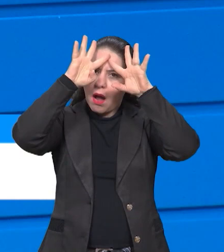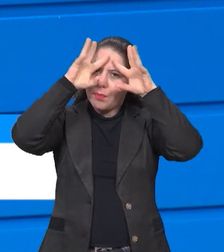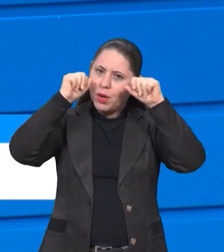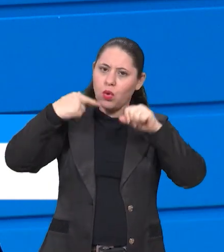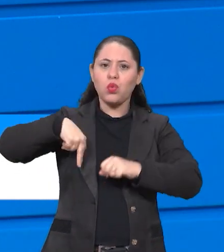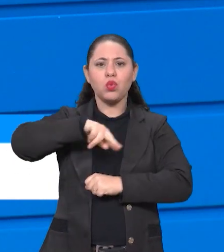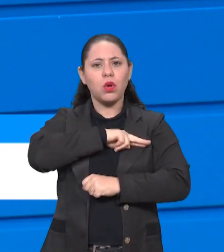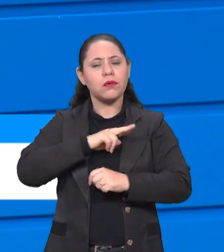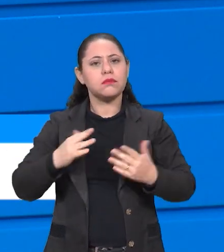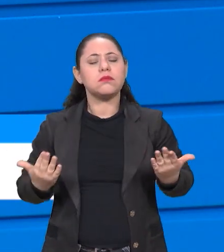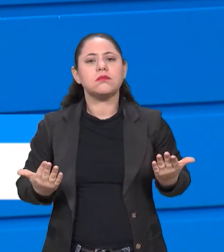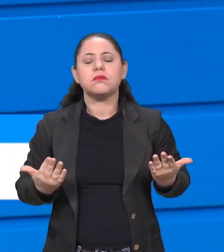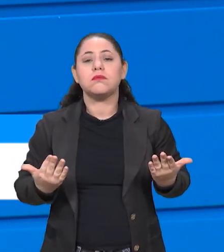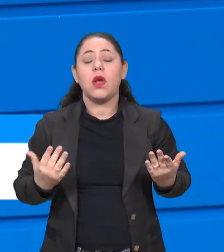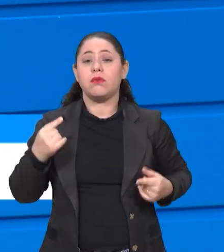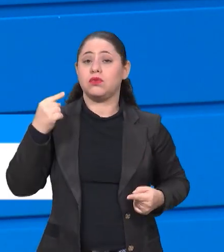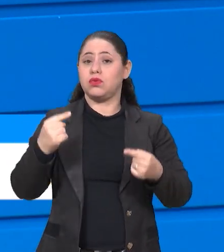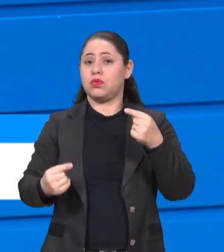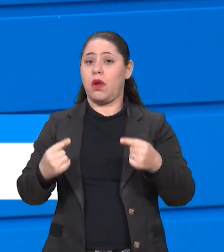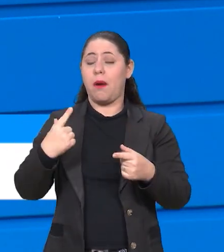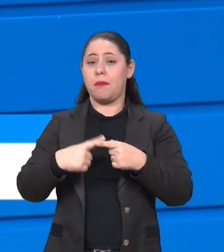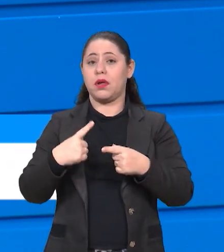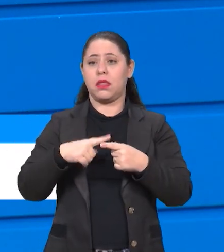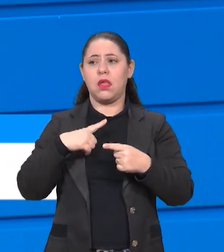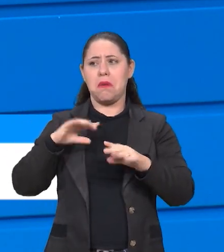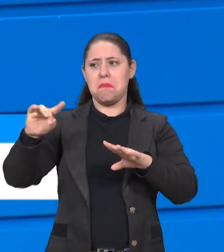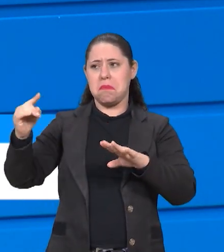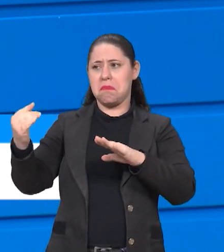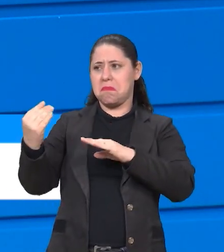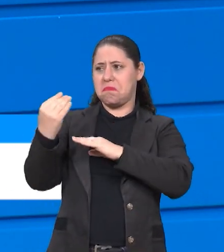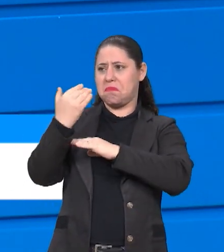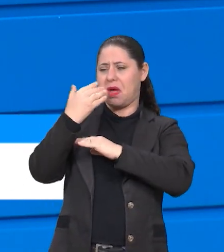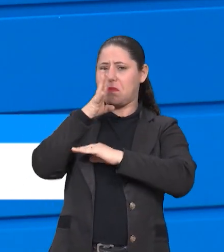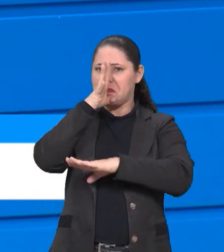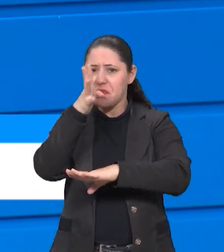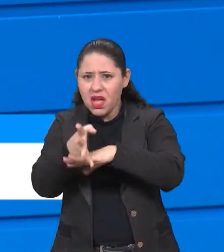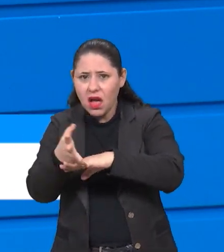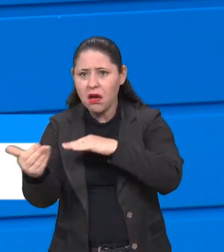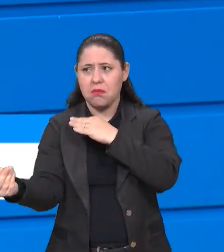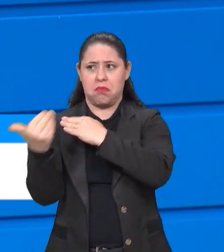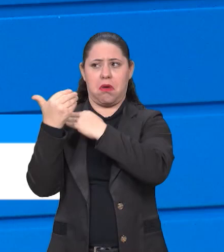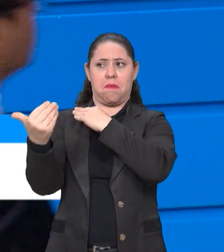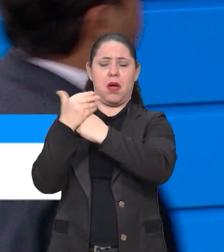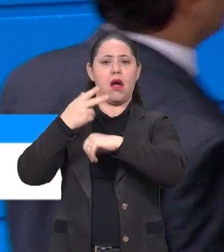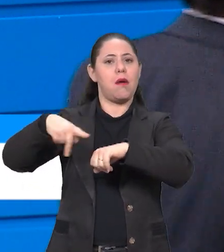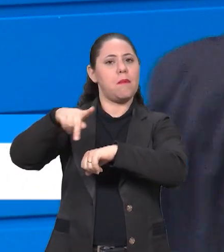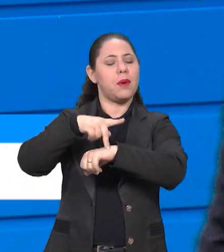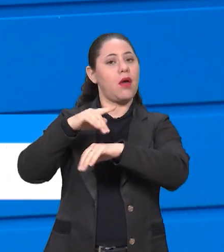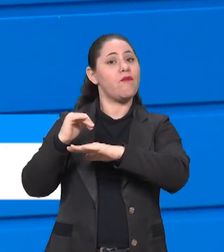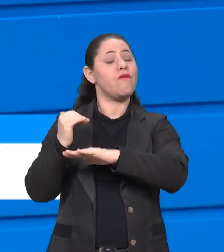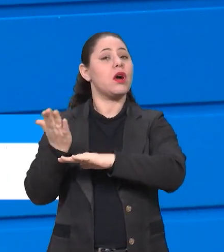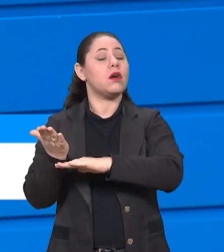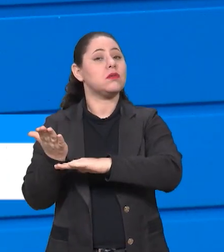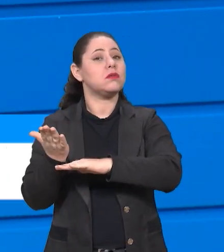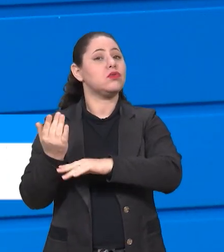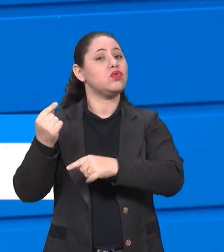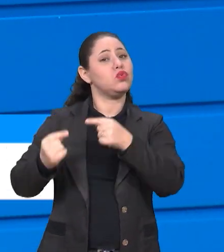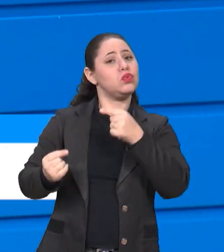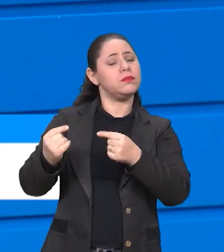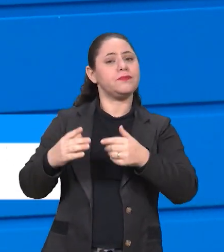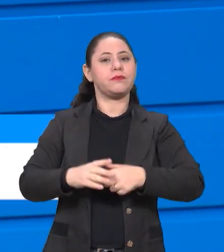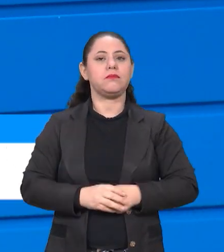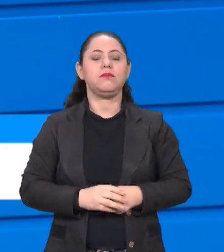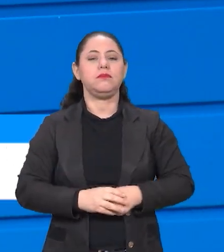Amazônia é nossa. Mas nós temos que discutir porque tem muita interferência internacional dentro do nosso país. Eu estou aqui